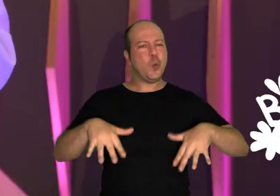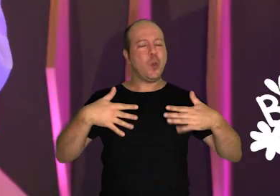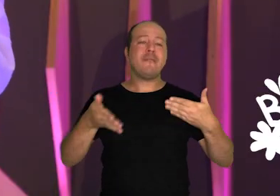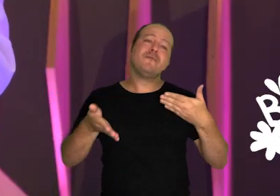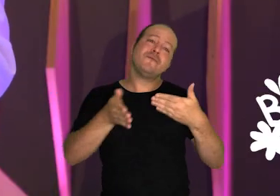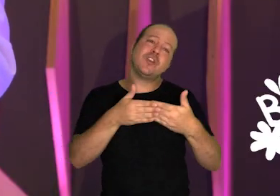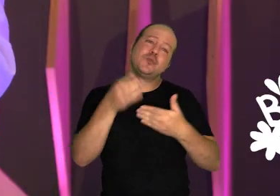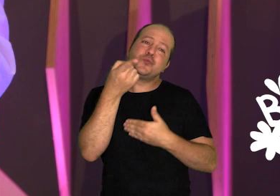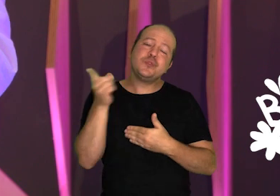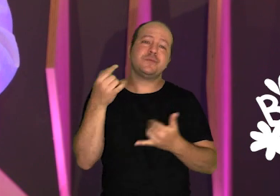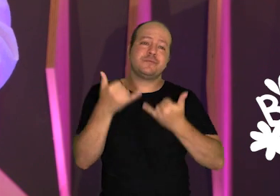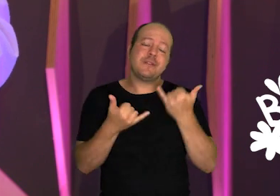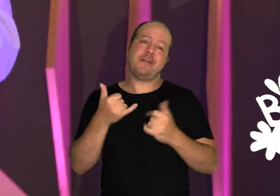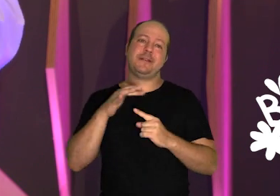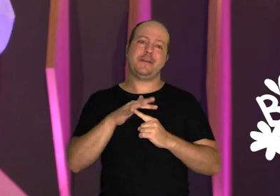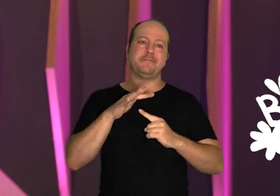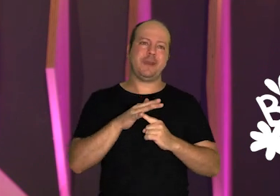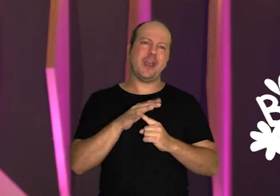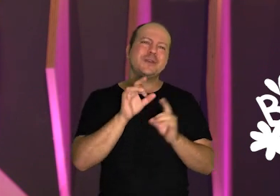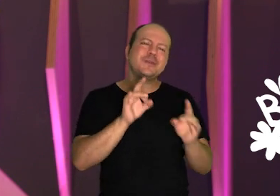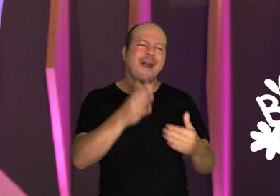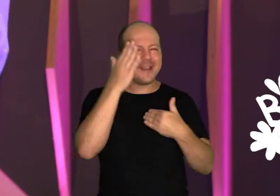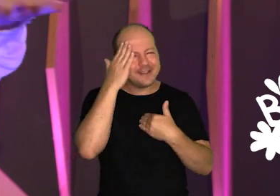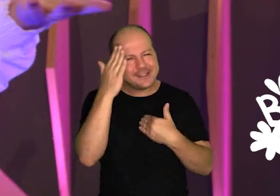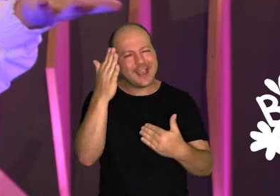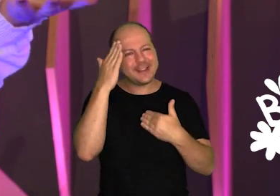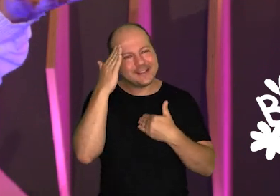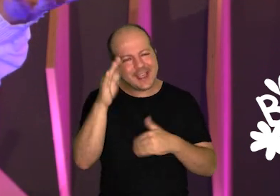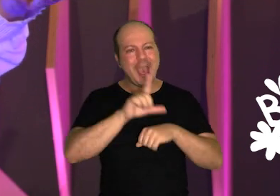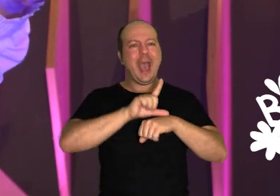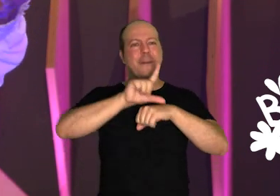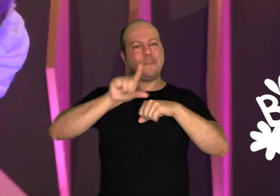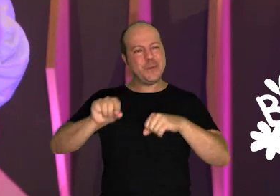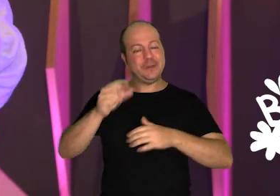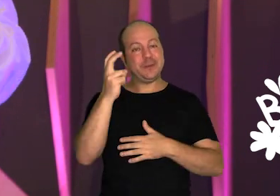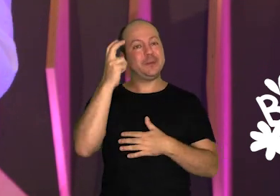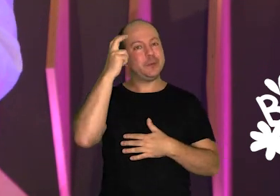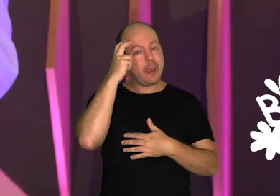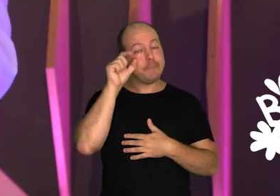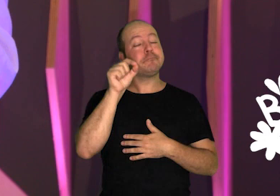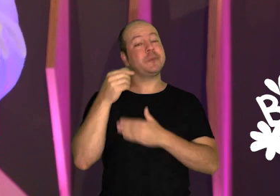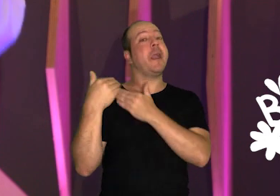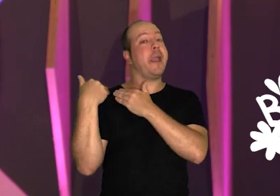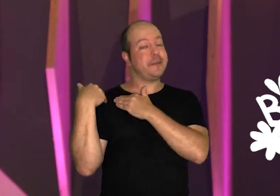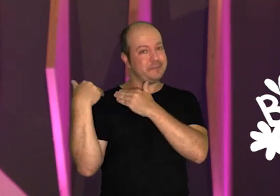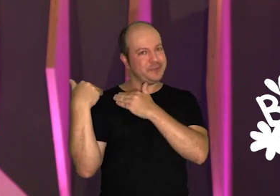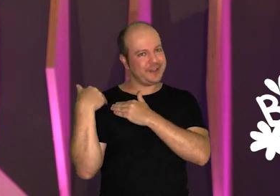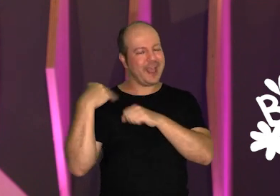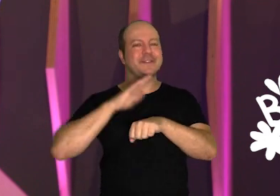do Brincando na Praça. E eu só posso agradecer mais uma vez a Muda Cultural, a grande responsável